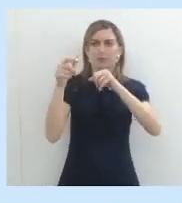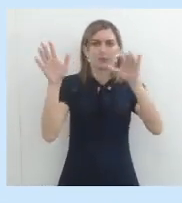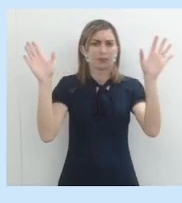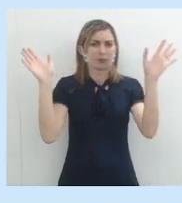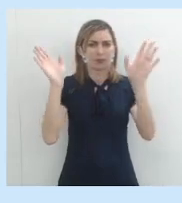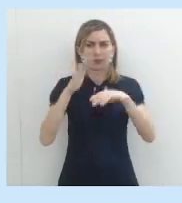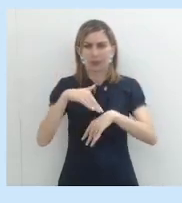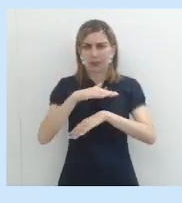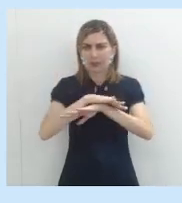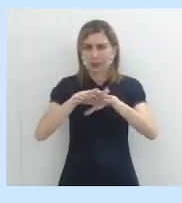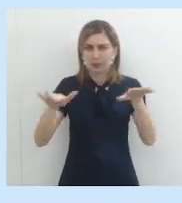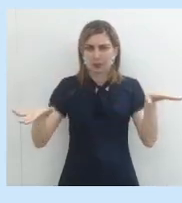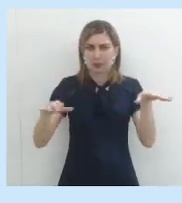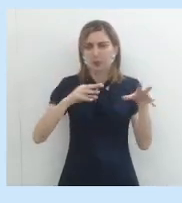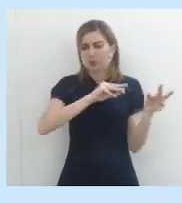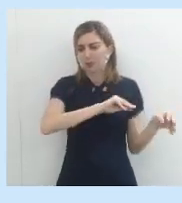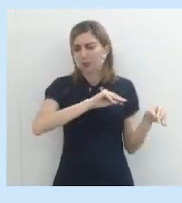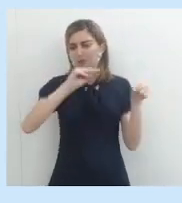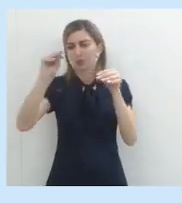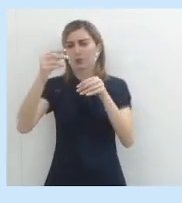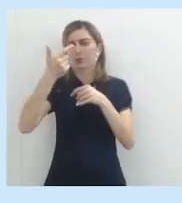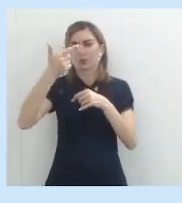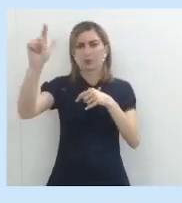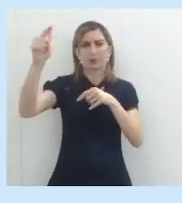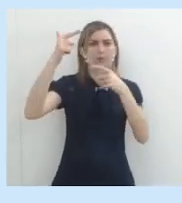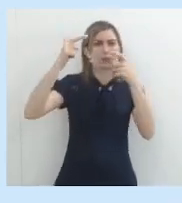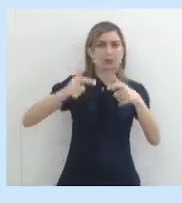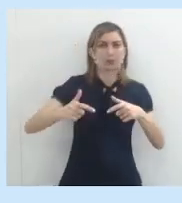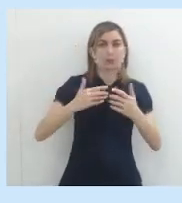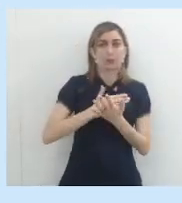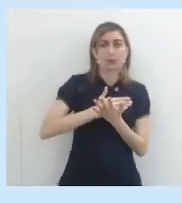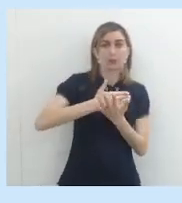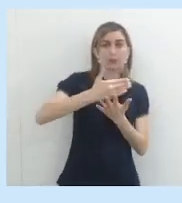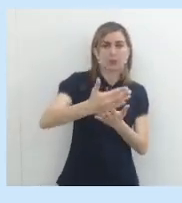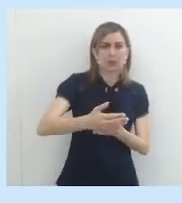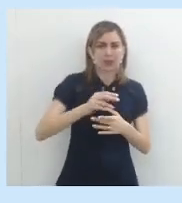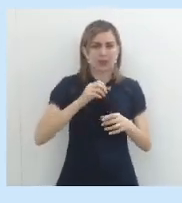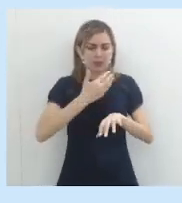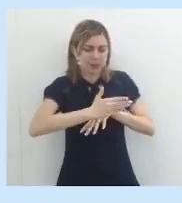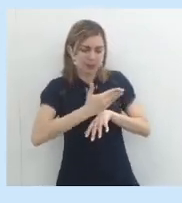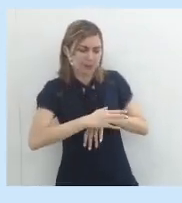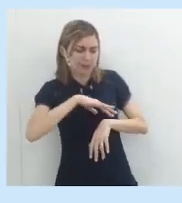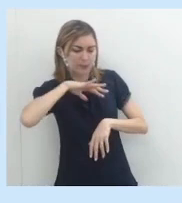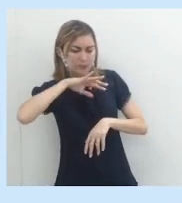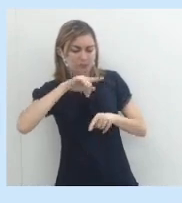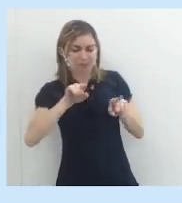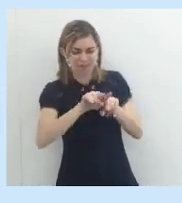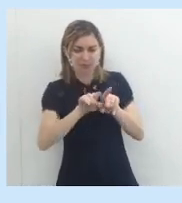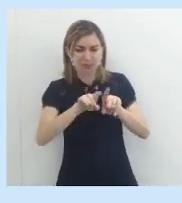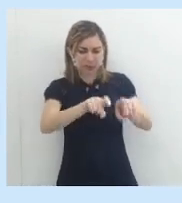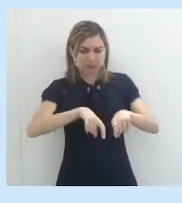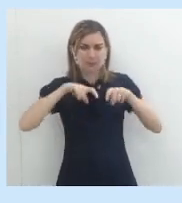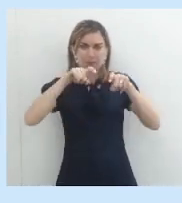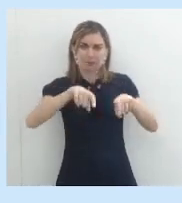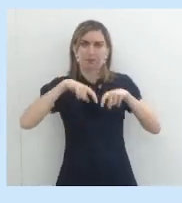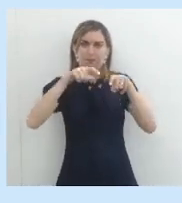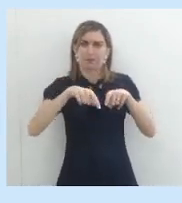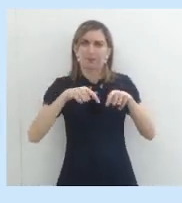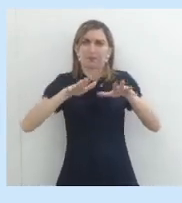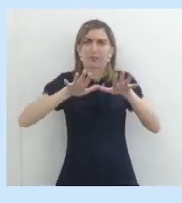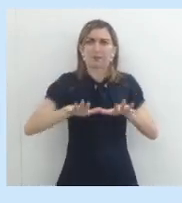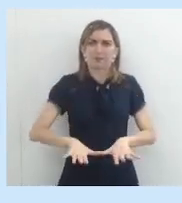eles começaram a agricultura, né, a domesticação dos animais, eles estabeleceram habitações permanentes,